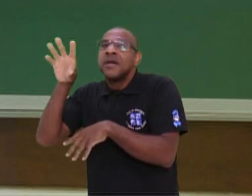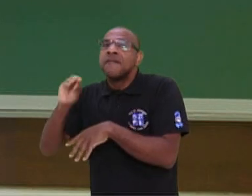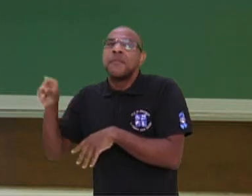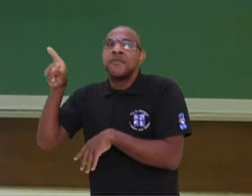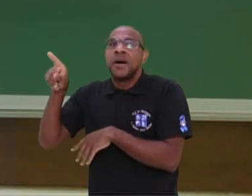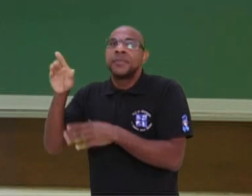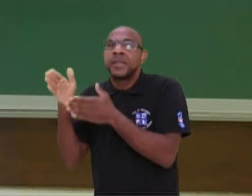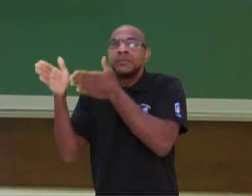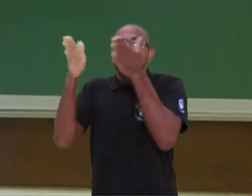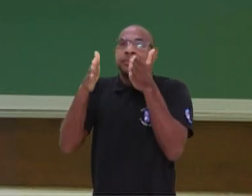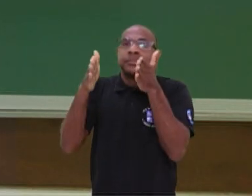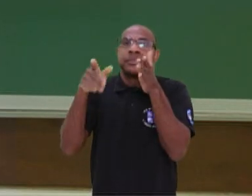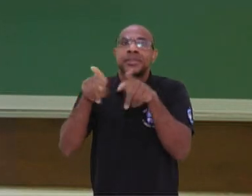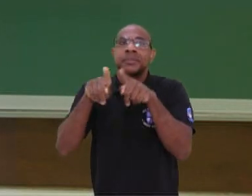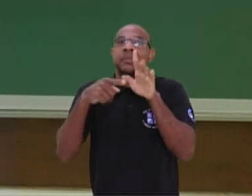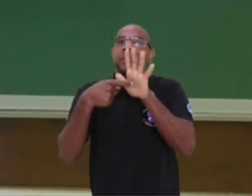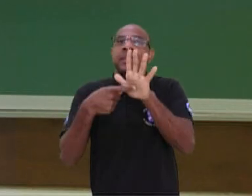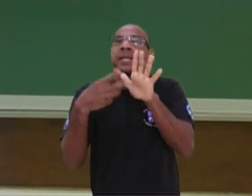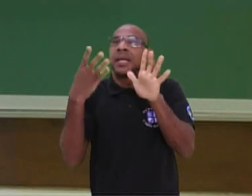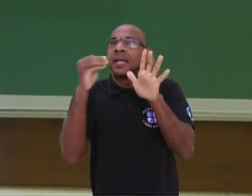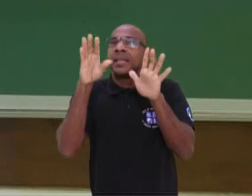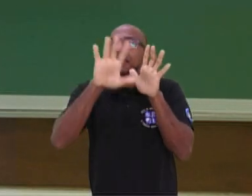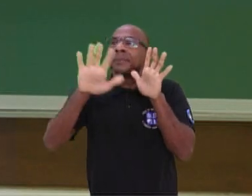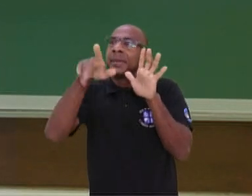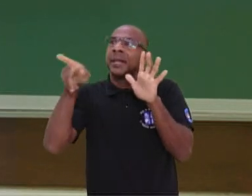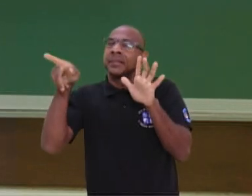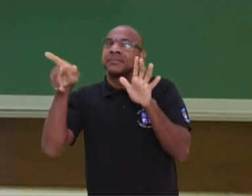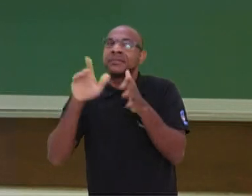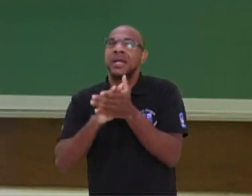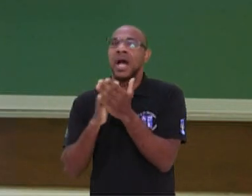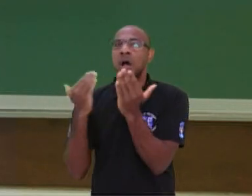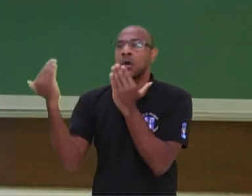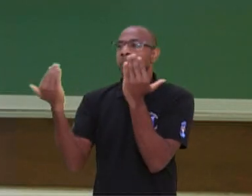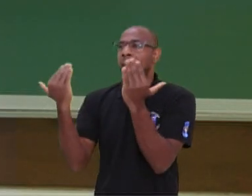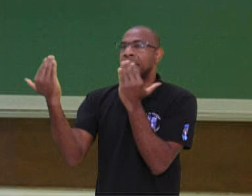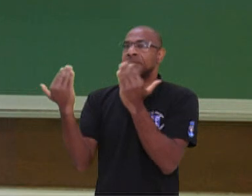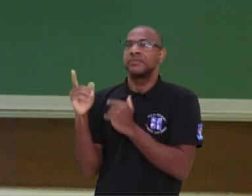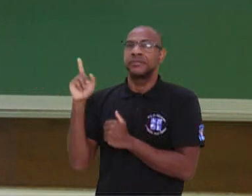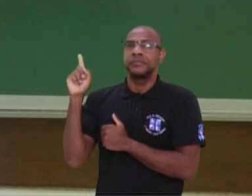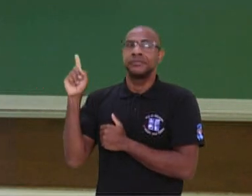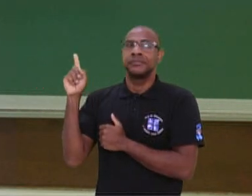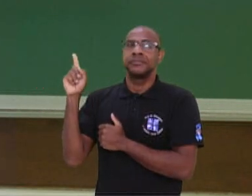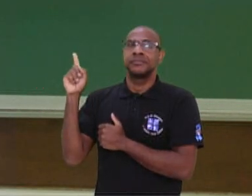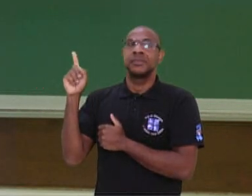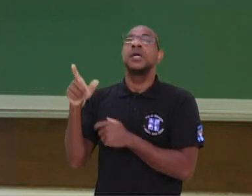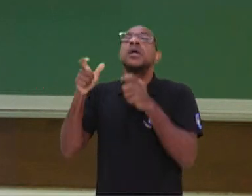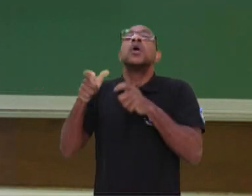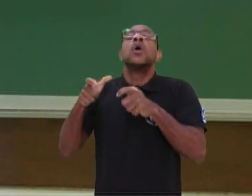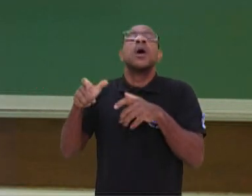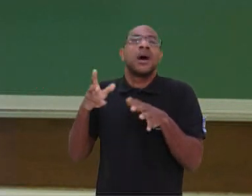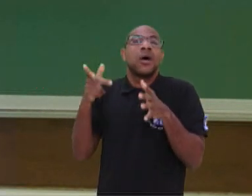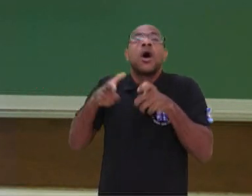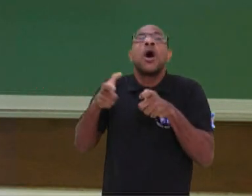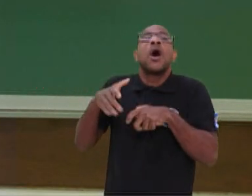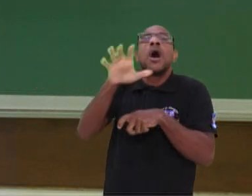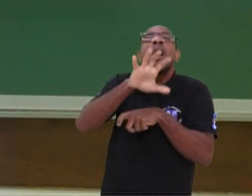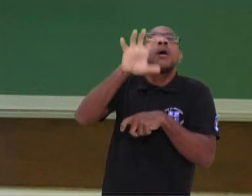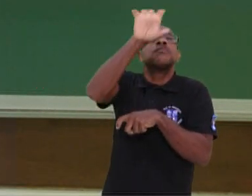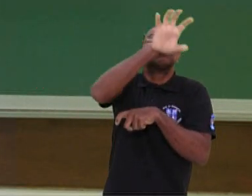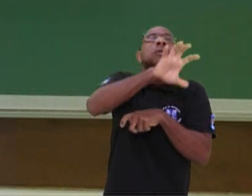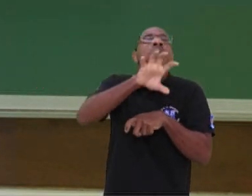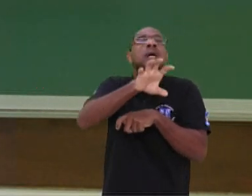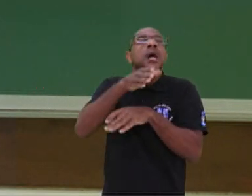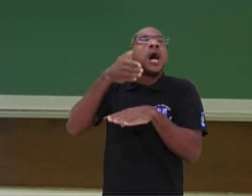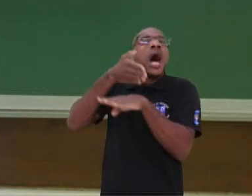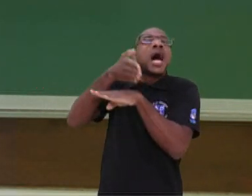a imagem à medida que vou lendo. Então, comparativamente, em que região do país o acesso à internet aumentou de